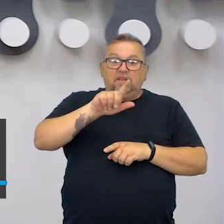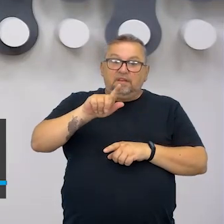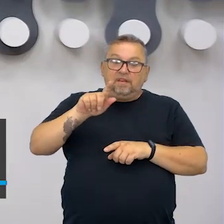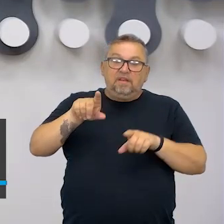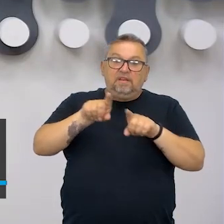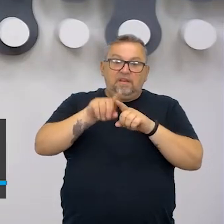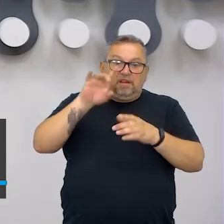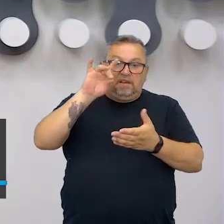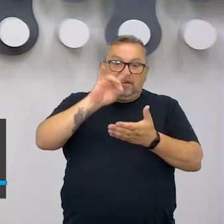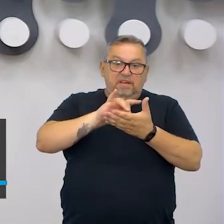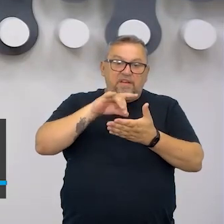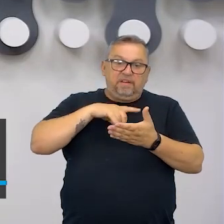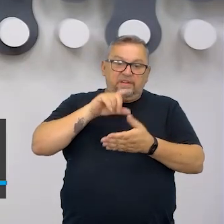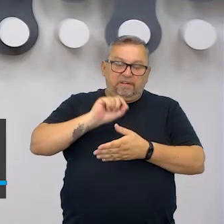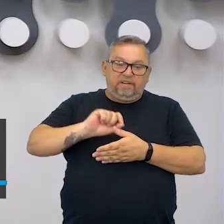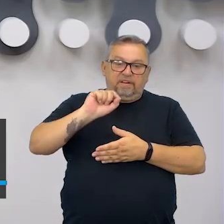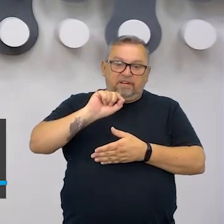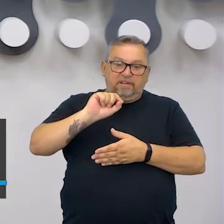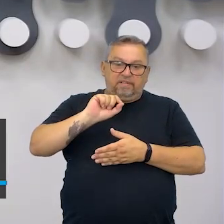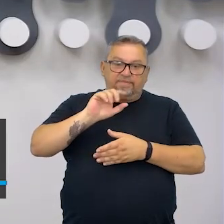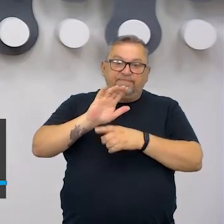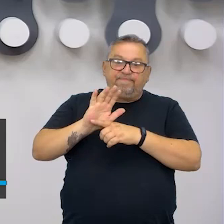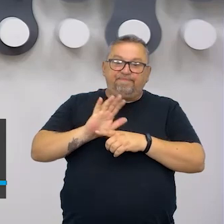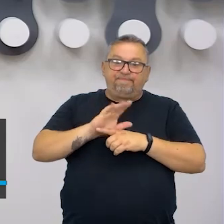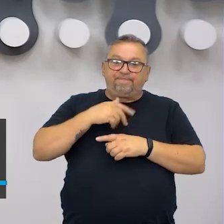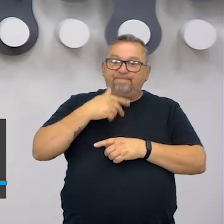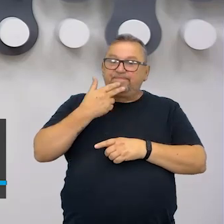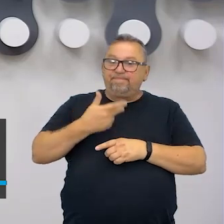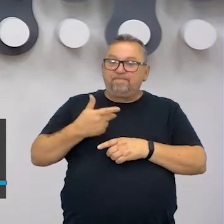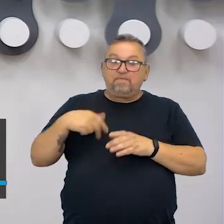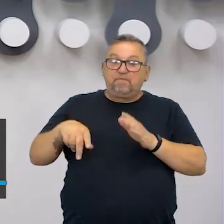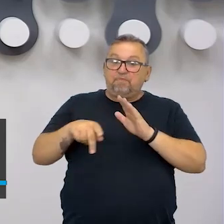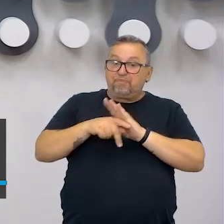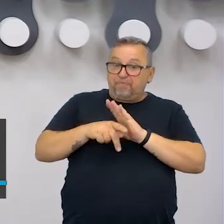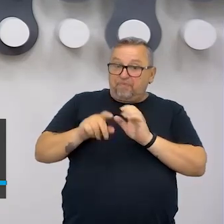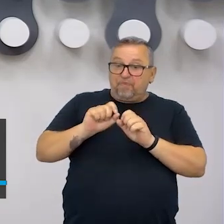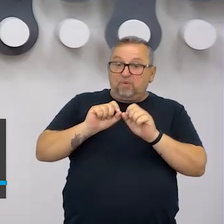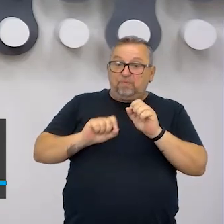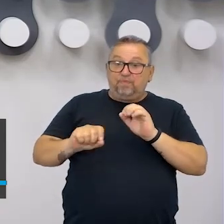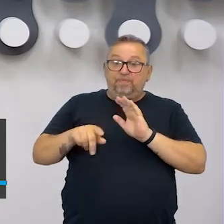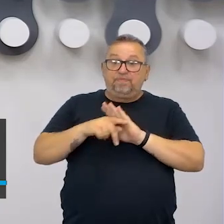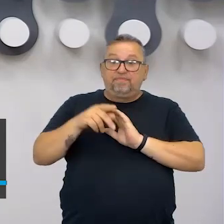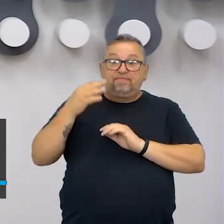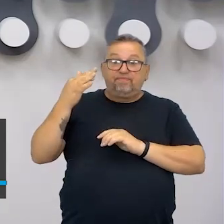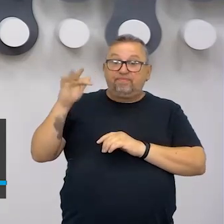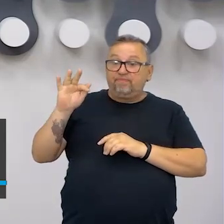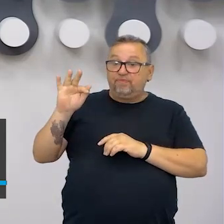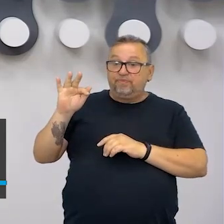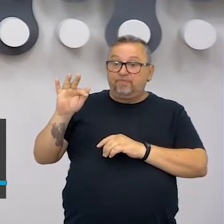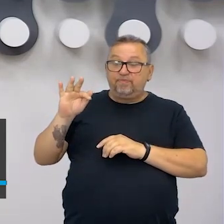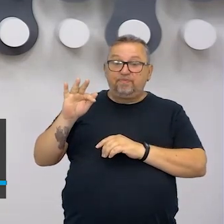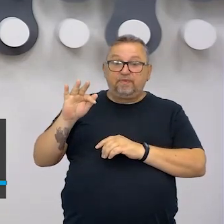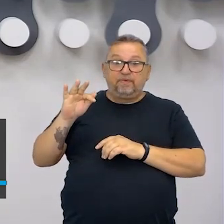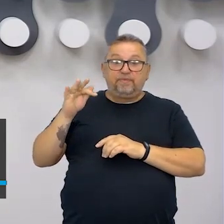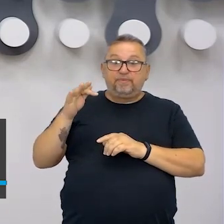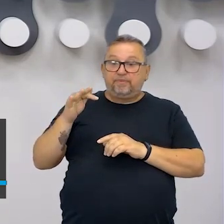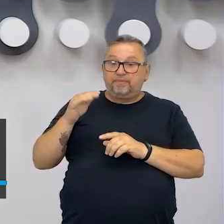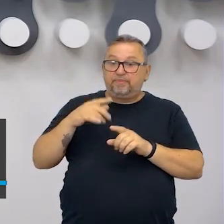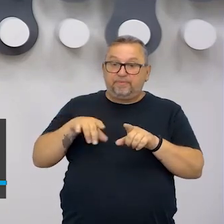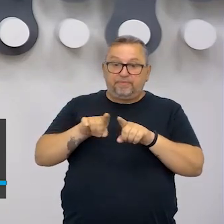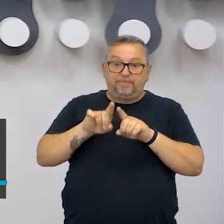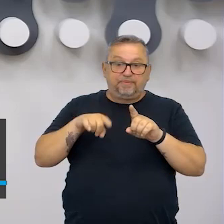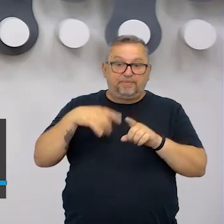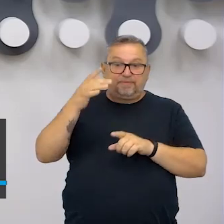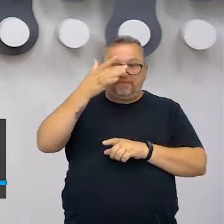na verdade, ele está identificando justamente com a língua, o aprendizado da língua francesa, né? Então, quando